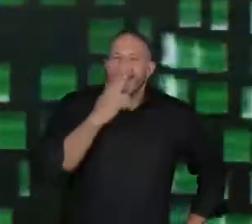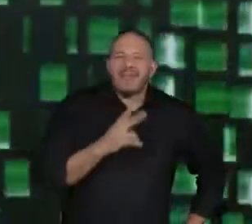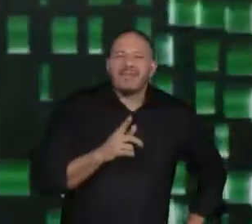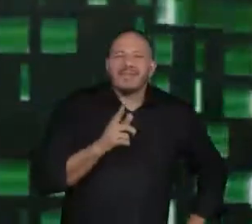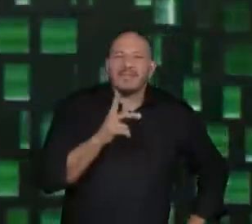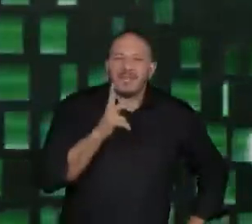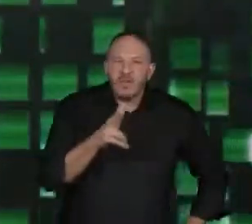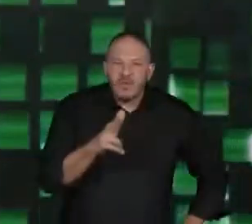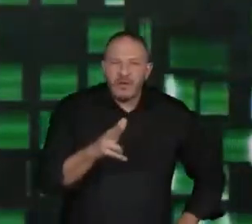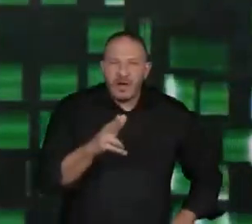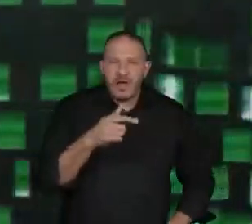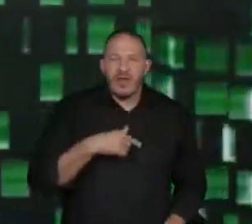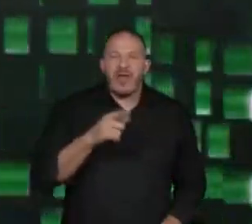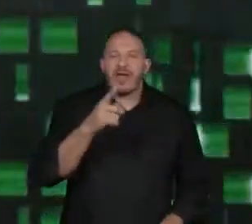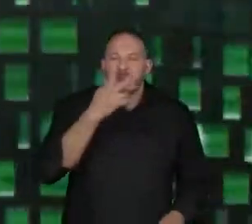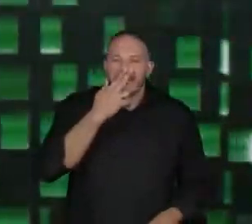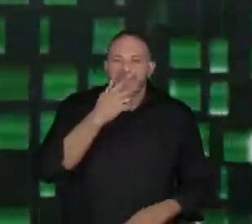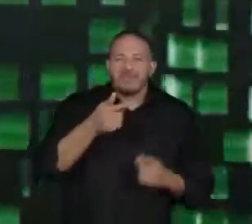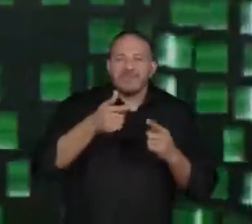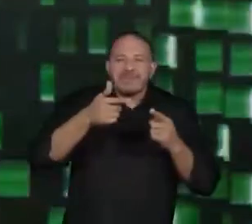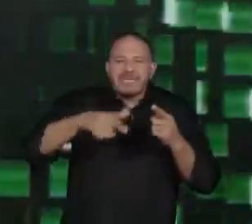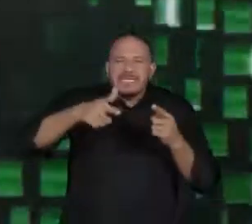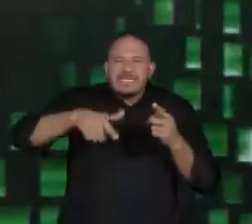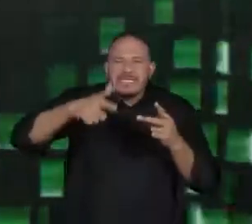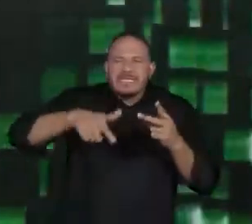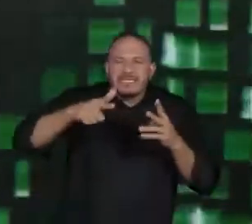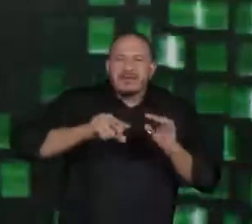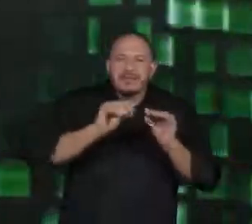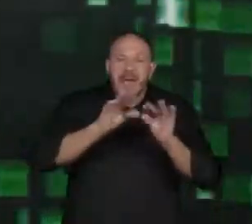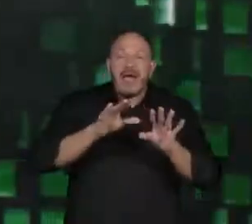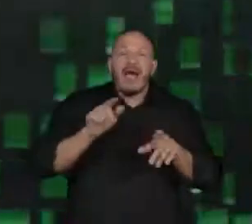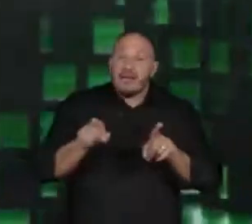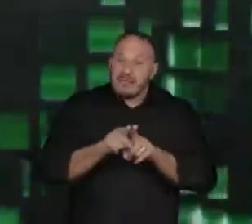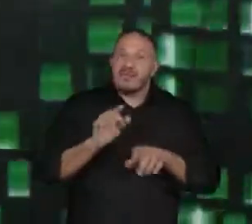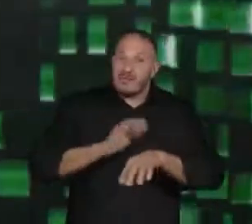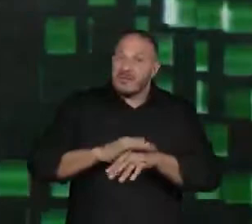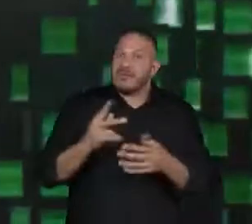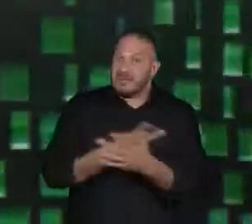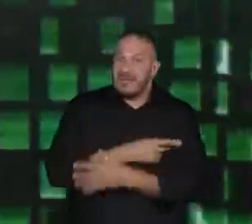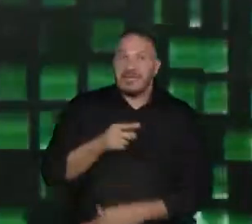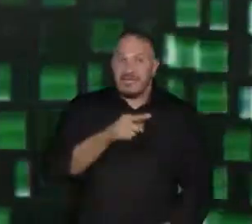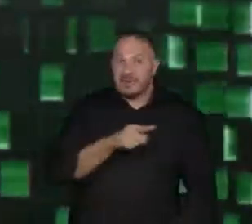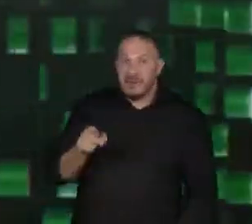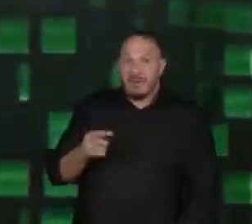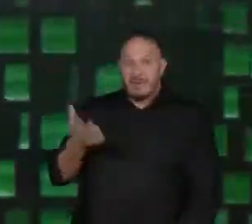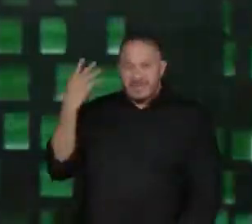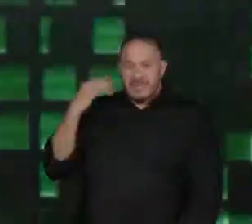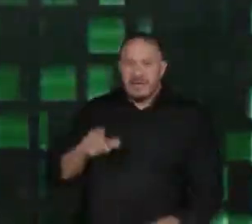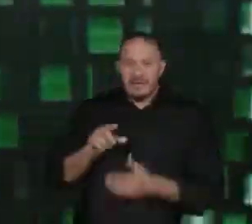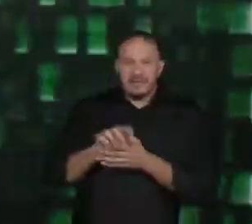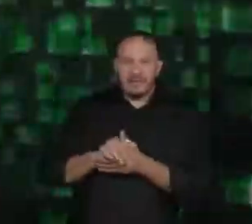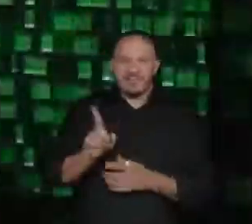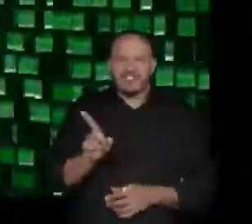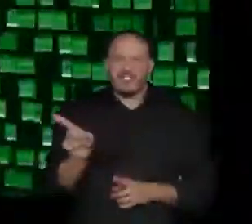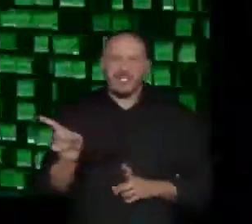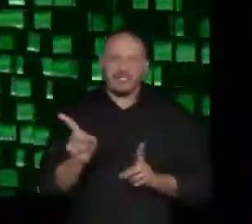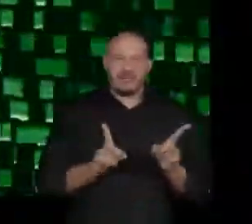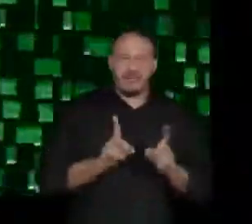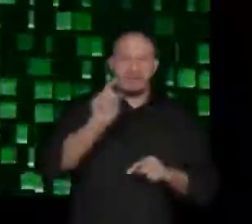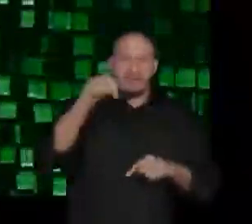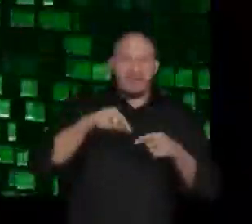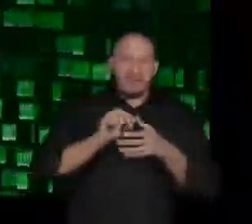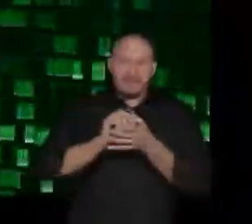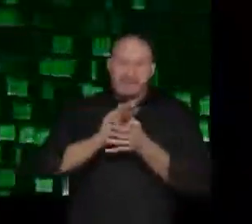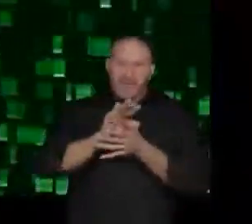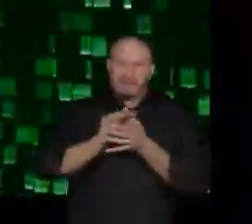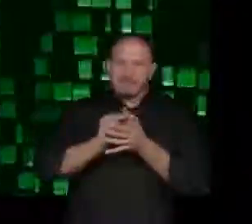Aquele comando de repetir. E isso, na semana passada, a gente fez assim, os comandos virava para a direita, esquerda e repetia. Isso.